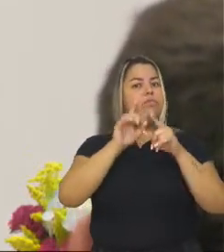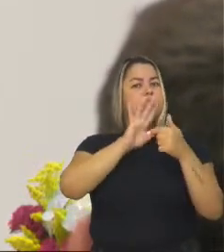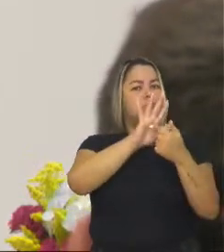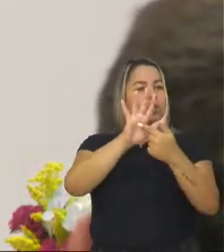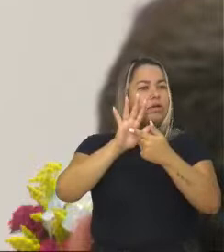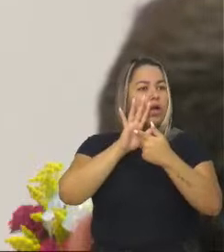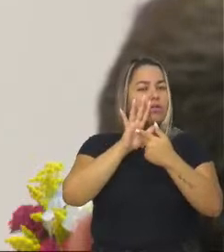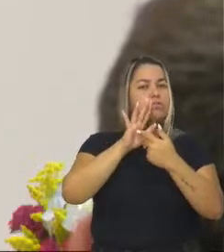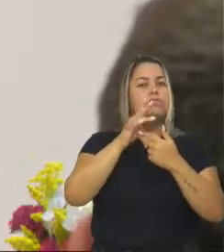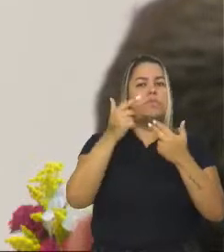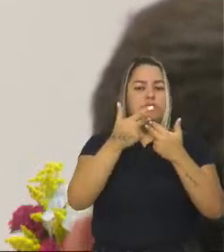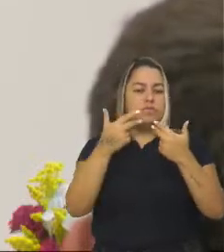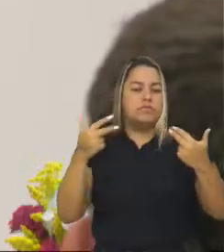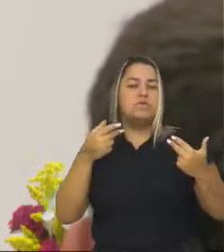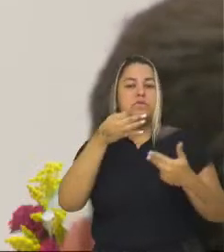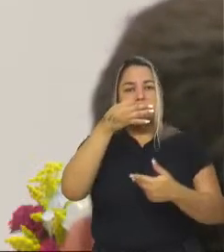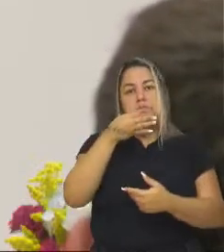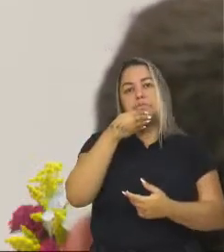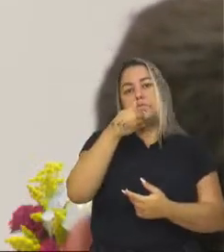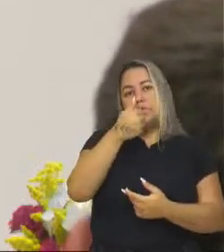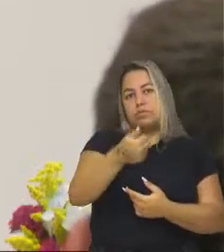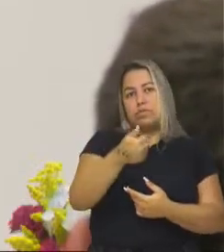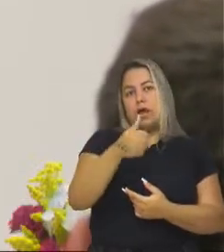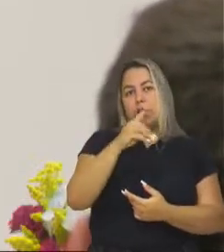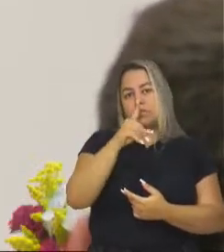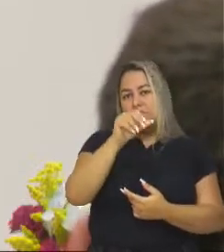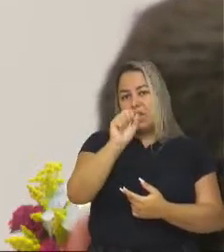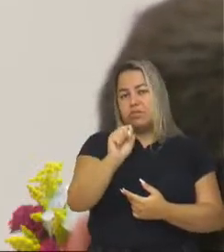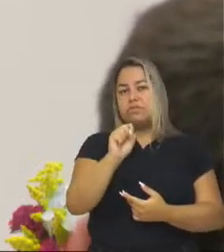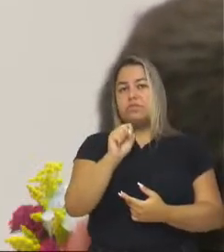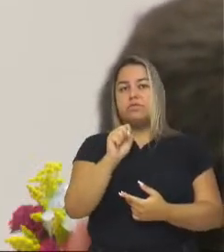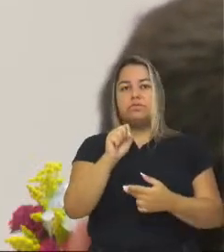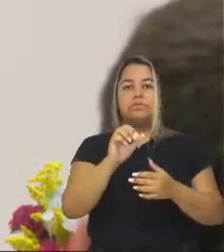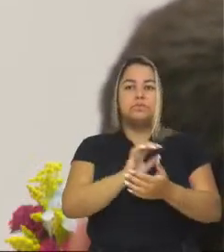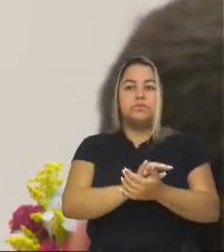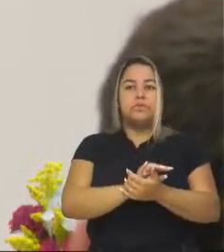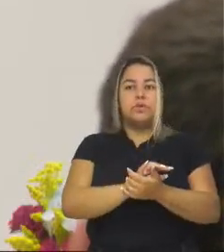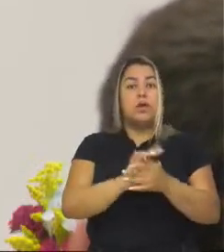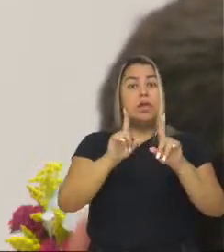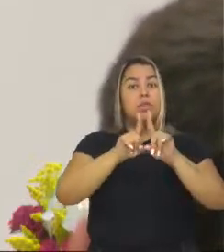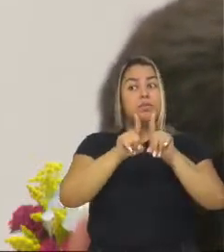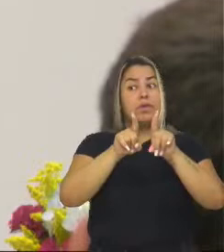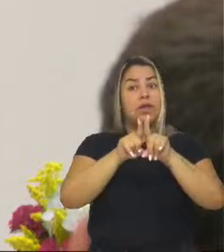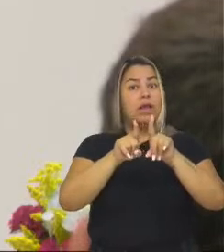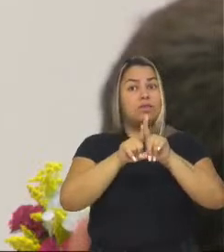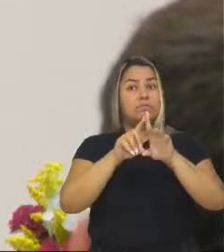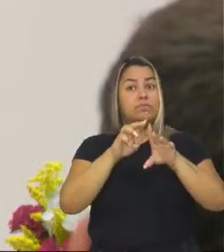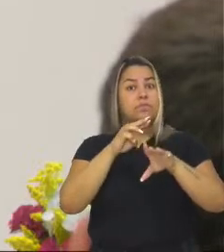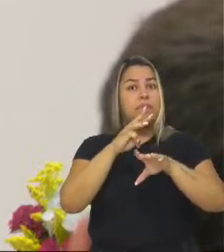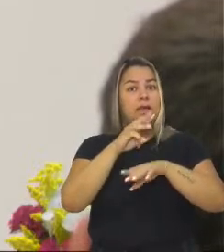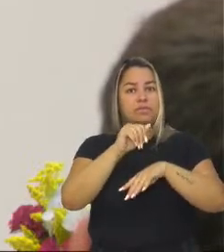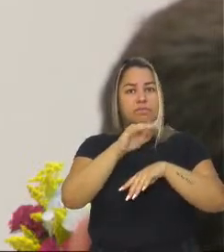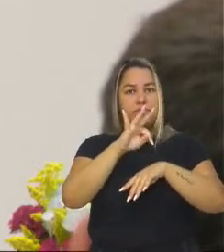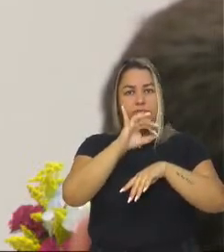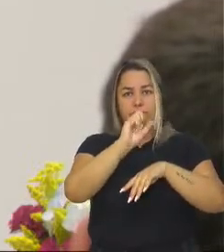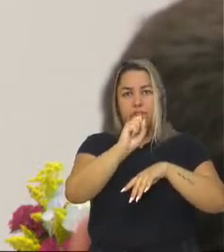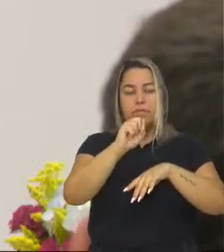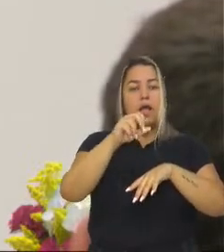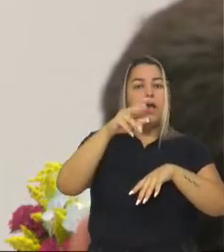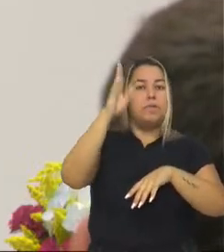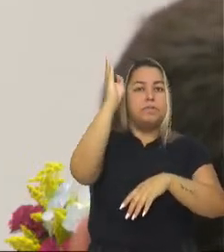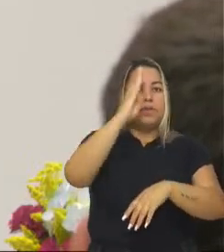a coisas positivas do que aos dados específicos. As matérias que veicularam nacionalmente pelo